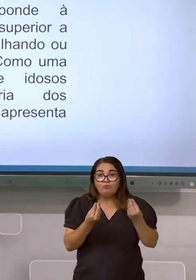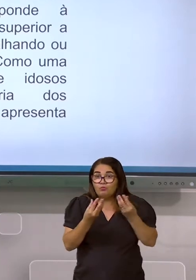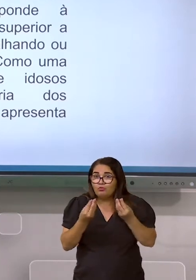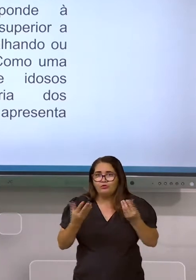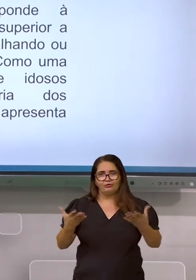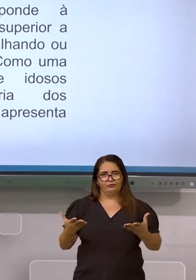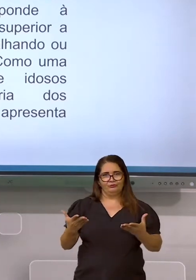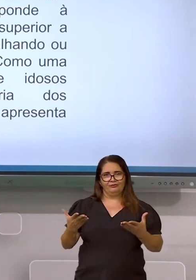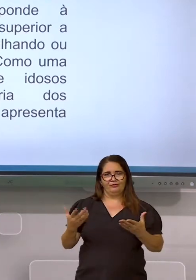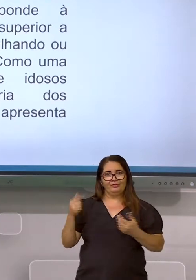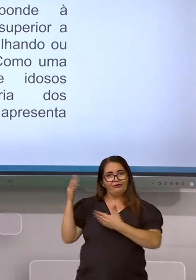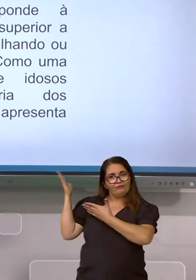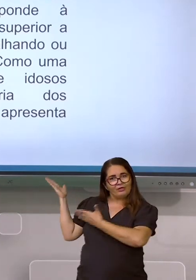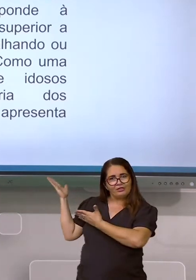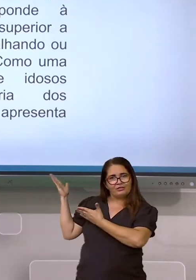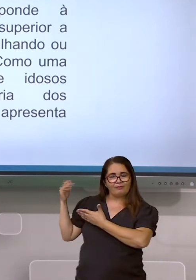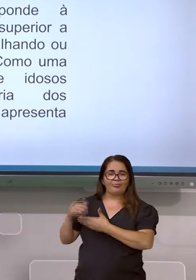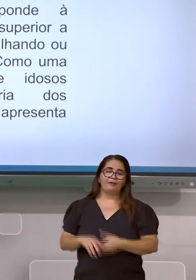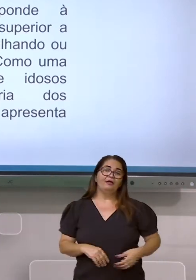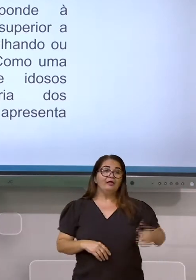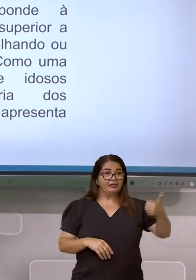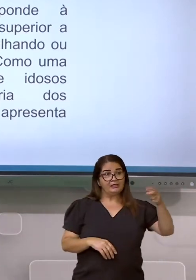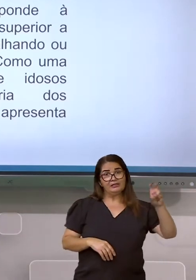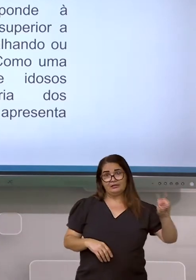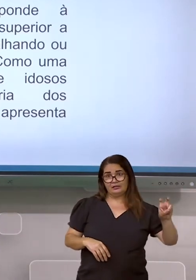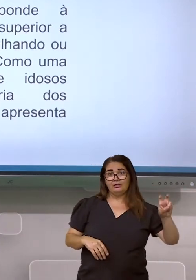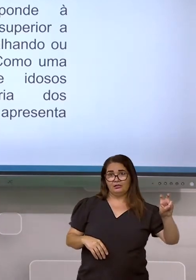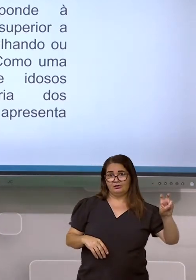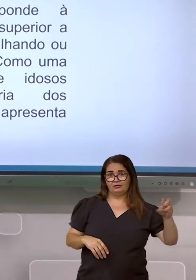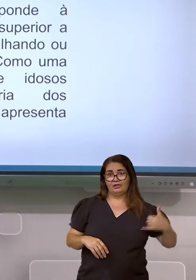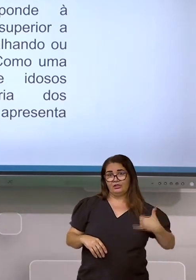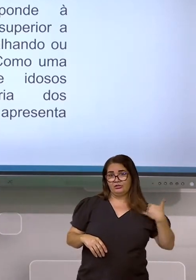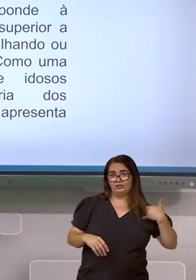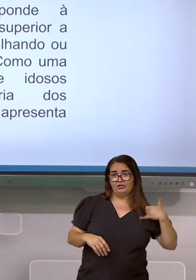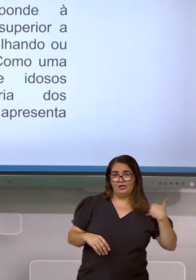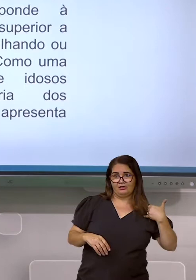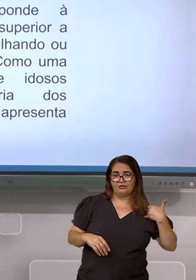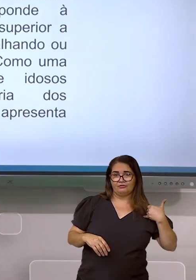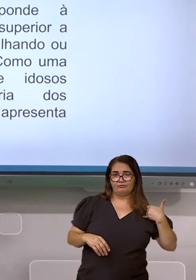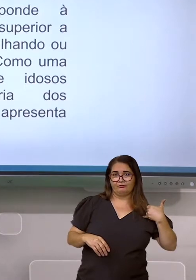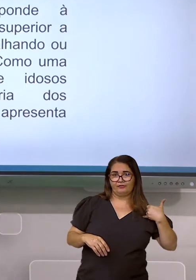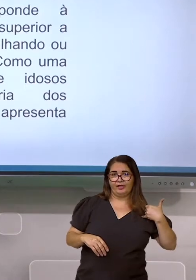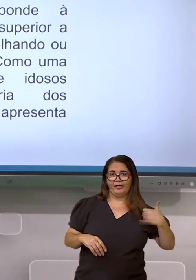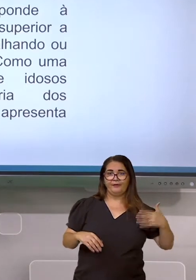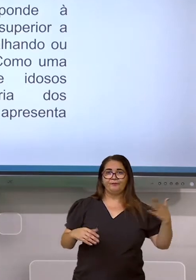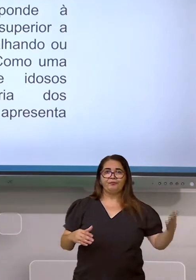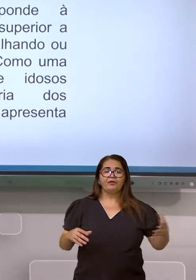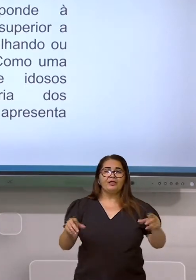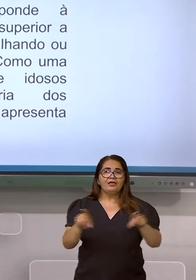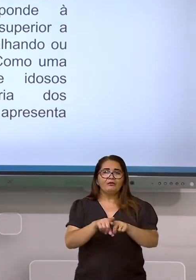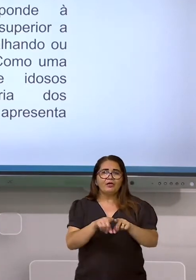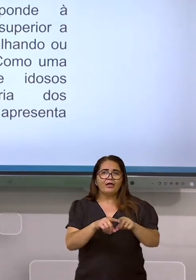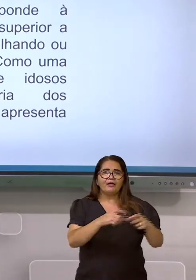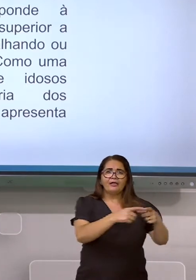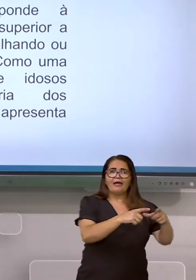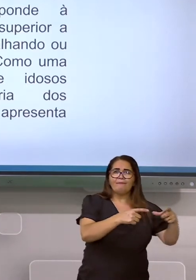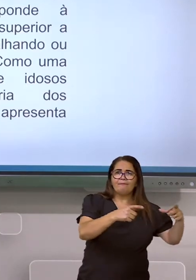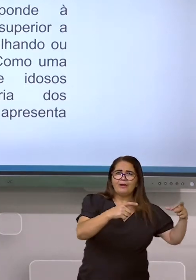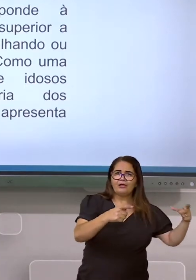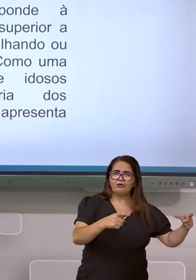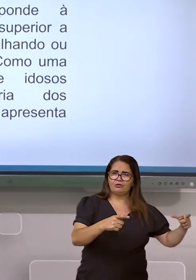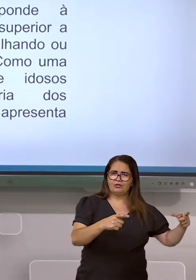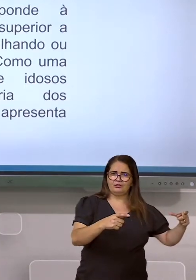15 anos, certo? Que é uma idade onde boa parte da população